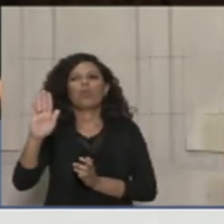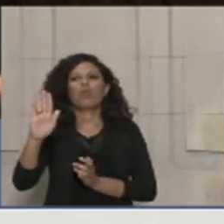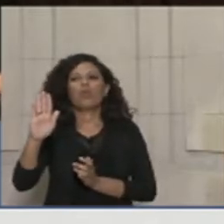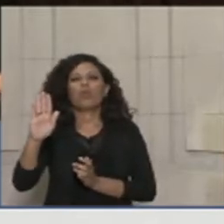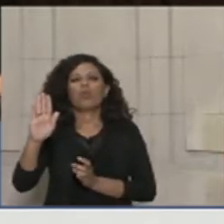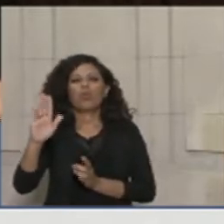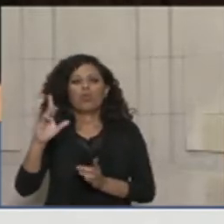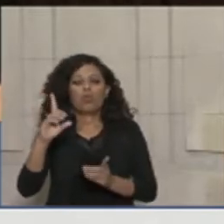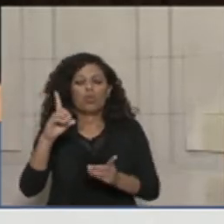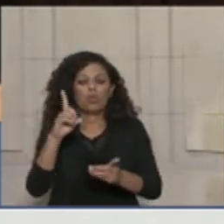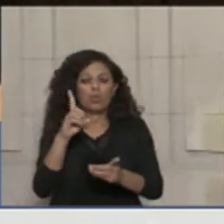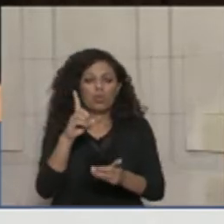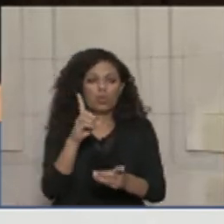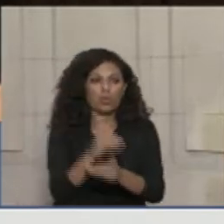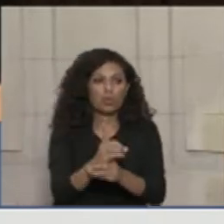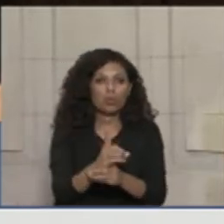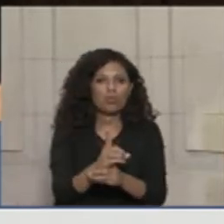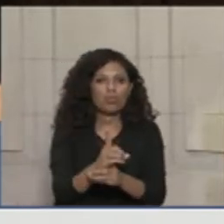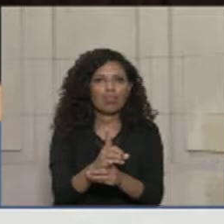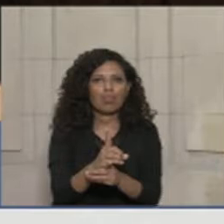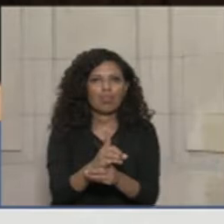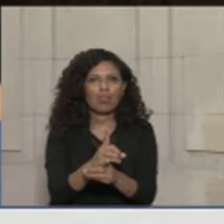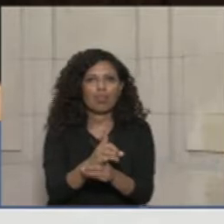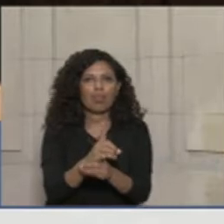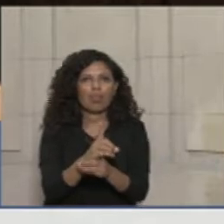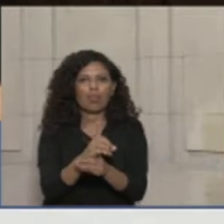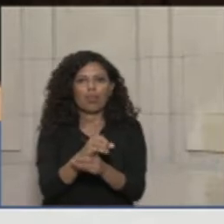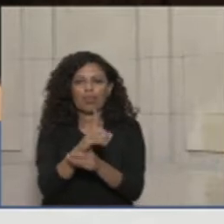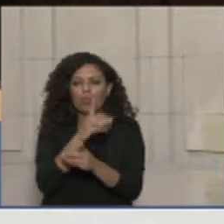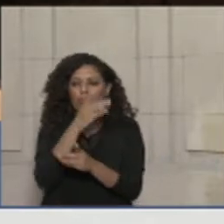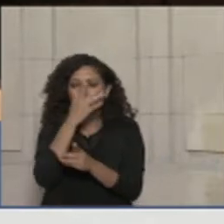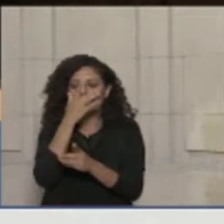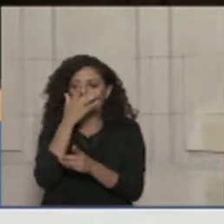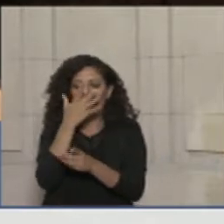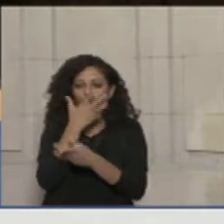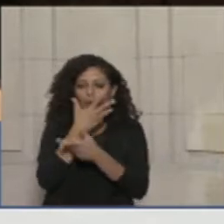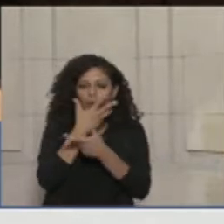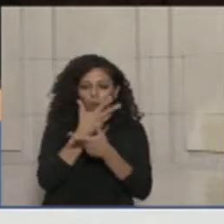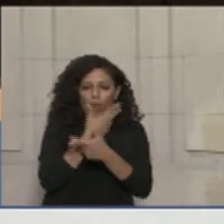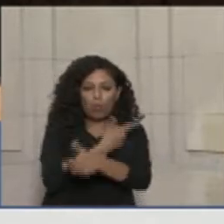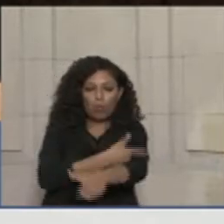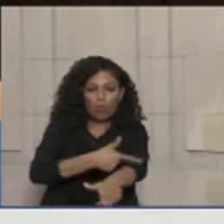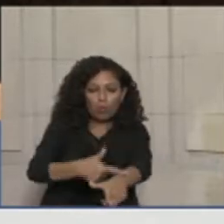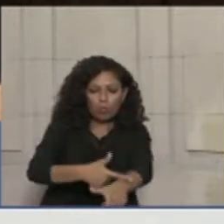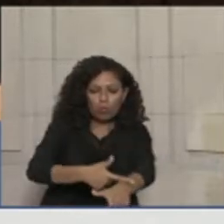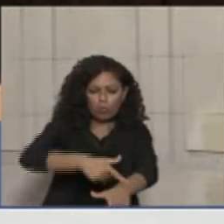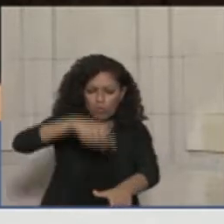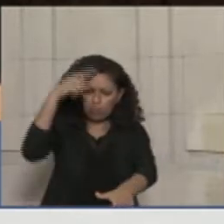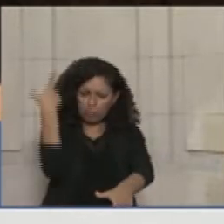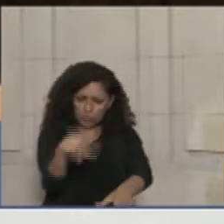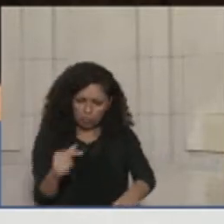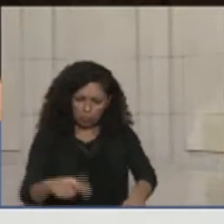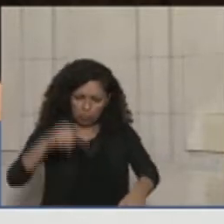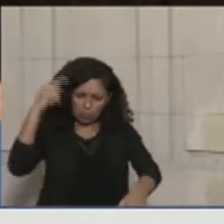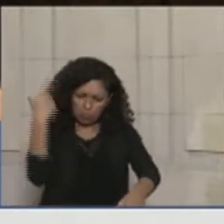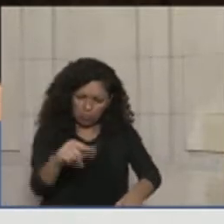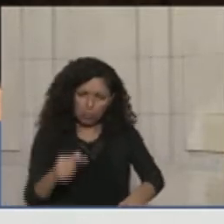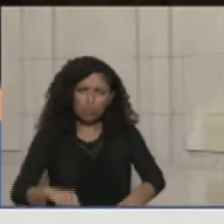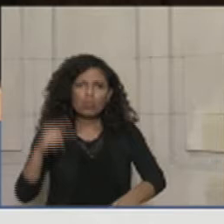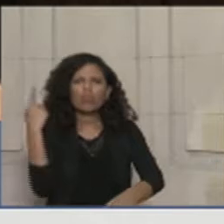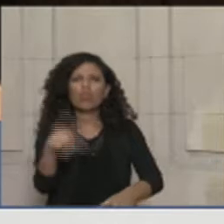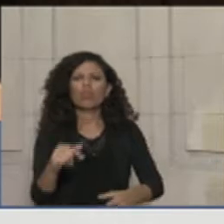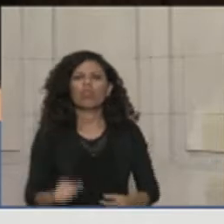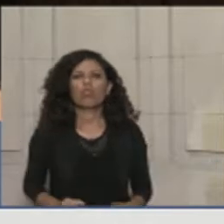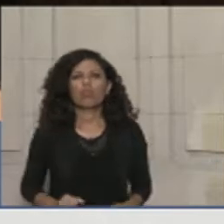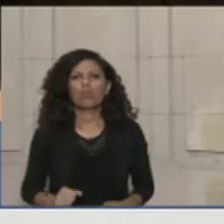a prática de tortura também no estado do Rio de Janeiro. E até mesmo tantas e